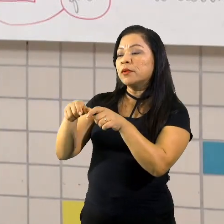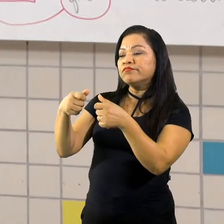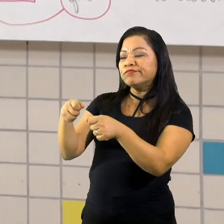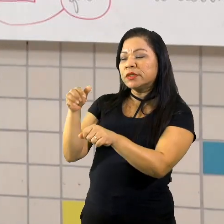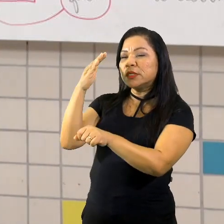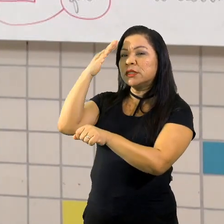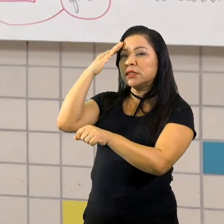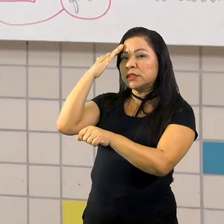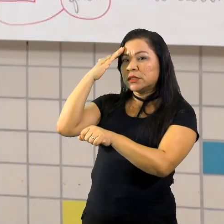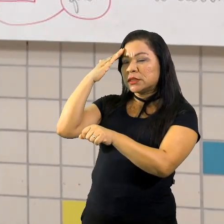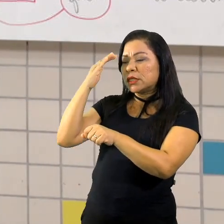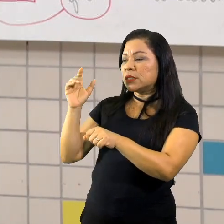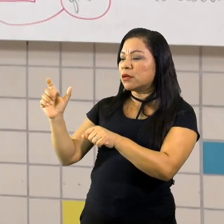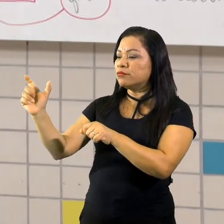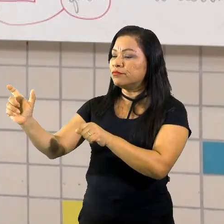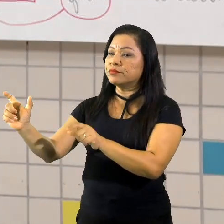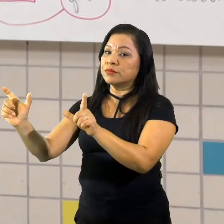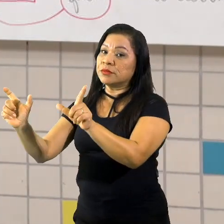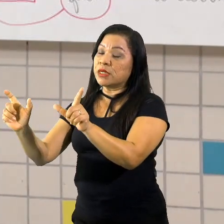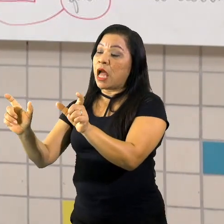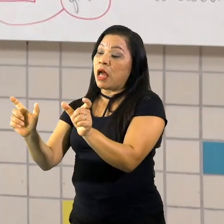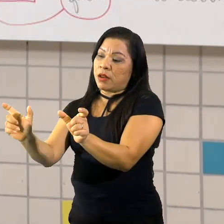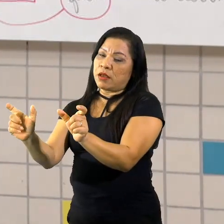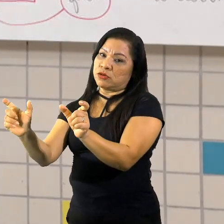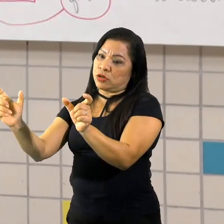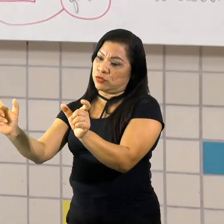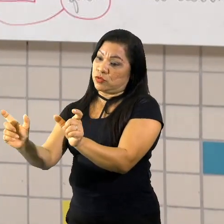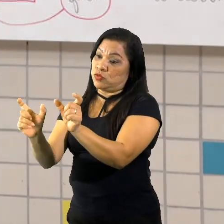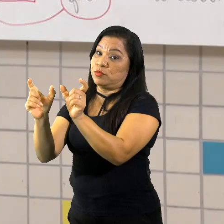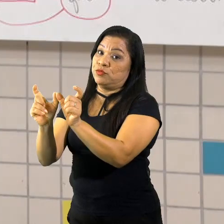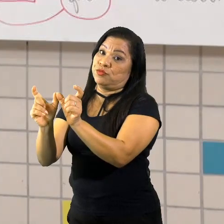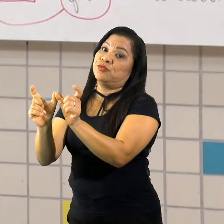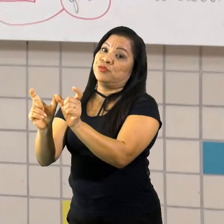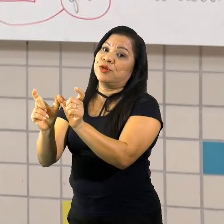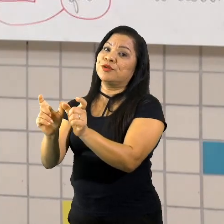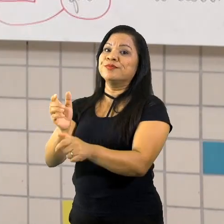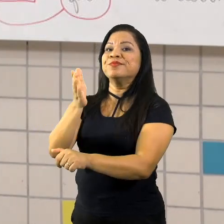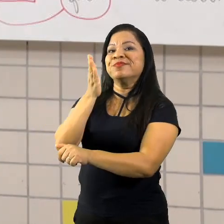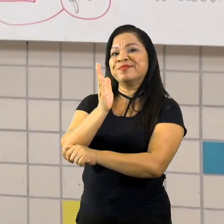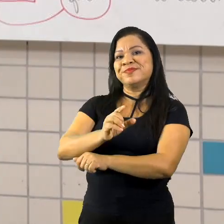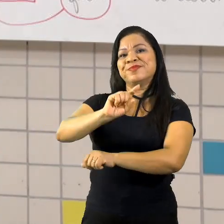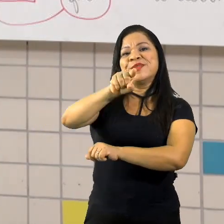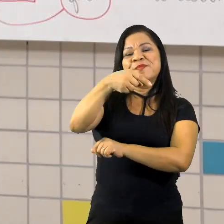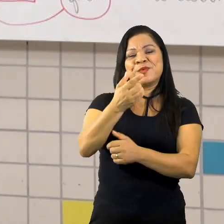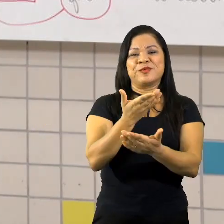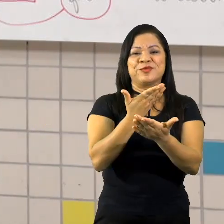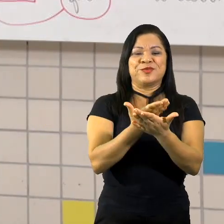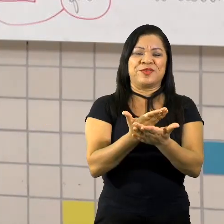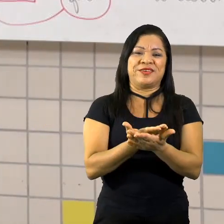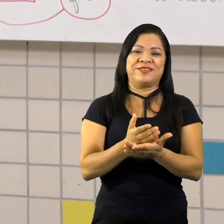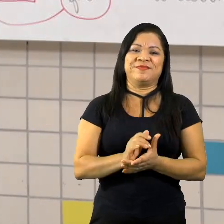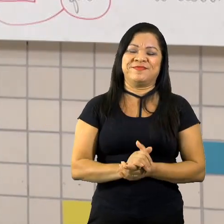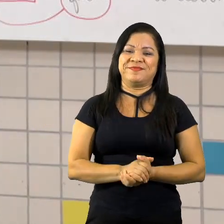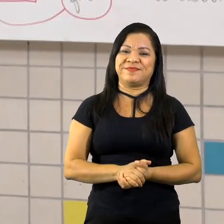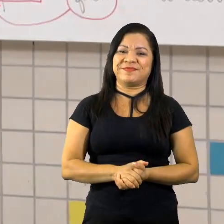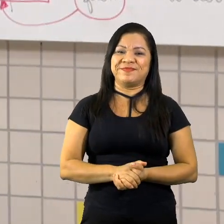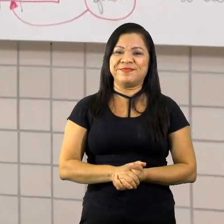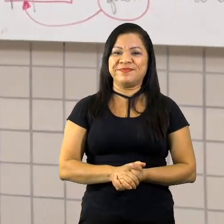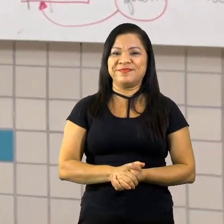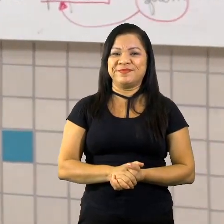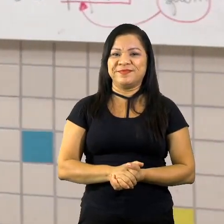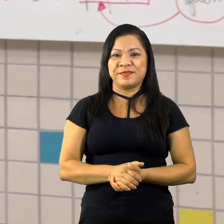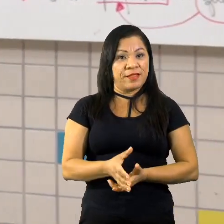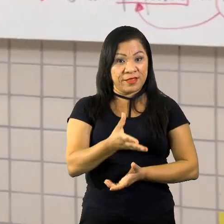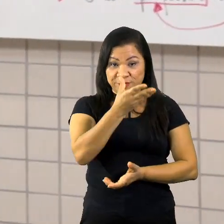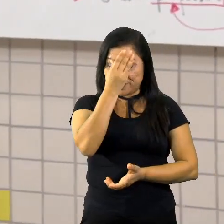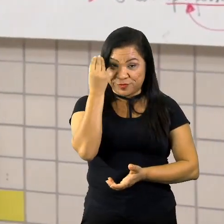orações subordinadas adjetivas, que é um assunto que estudaremos mais adiante. Não se